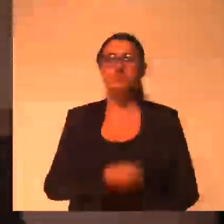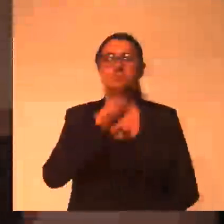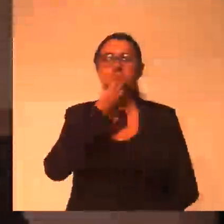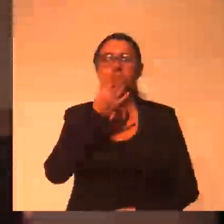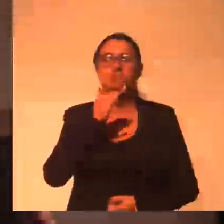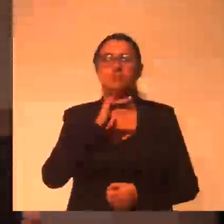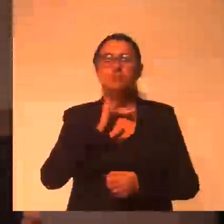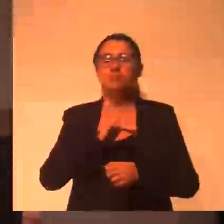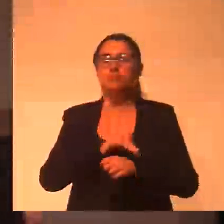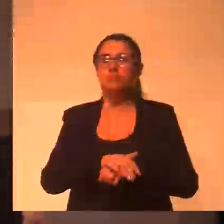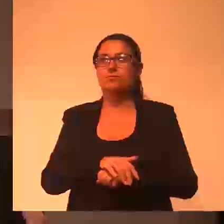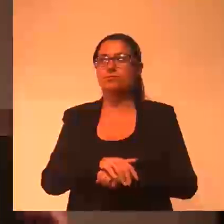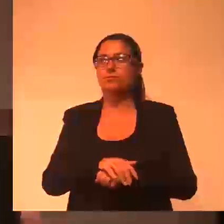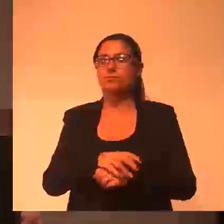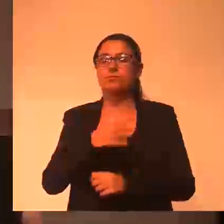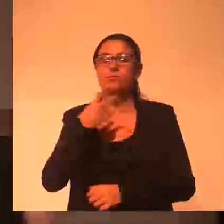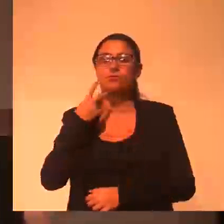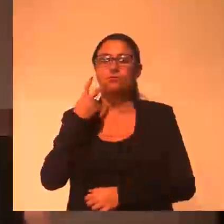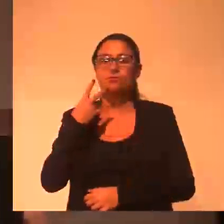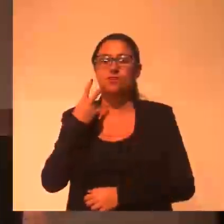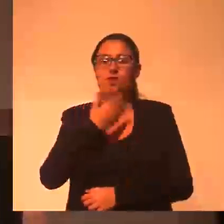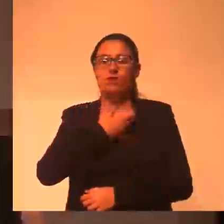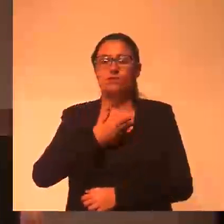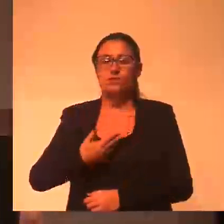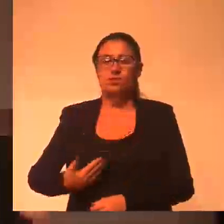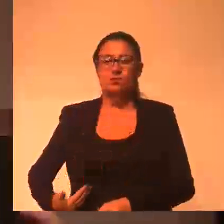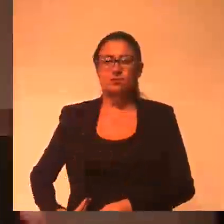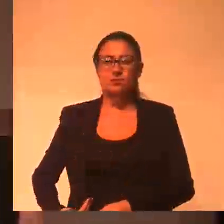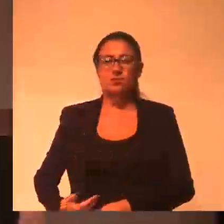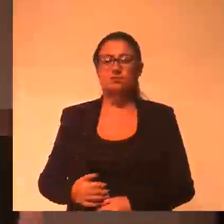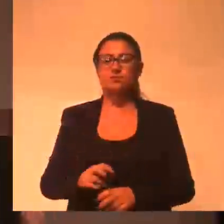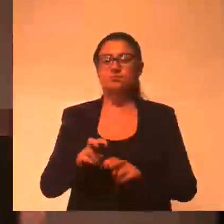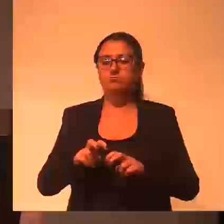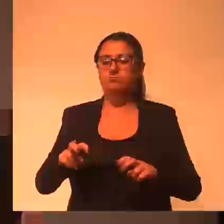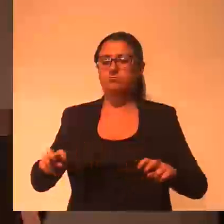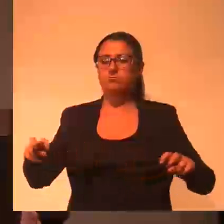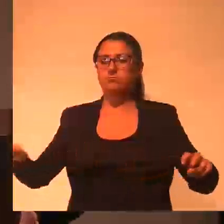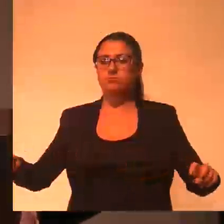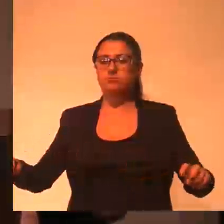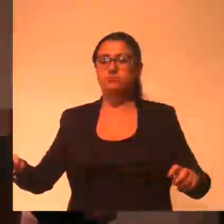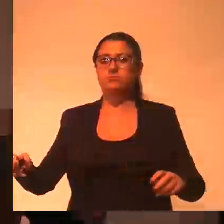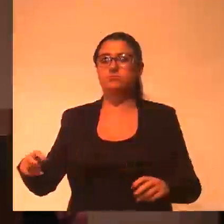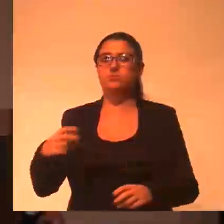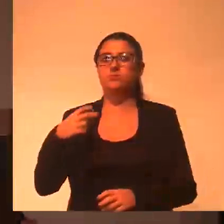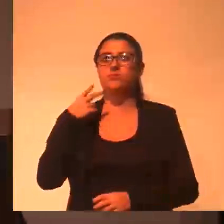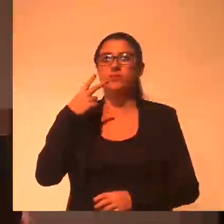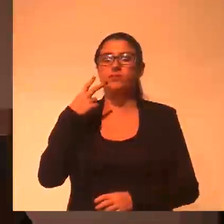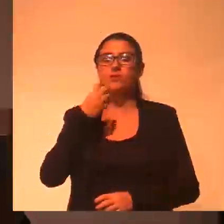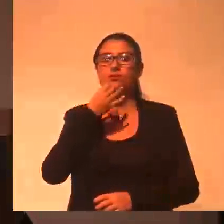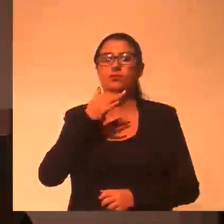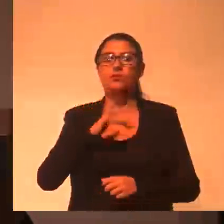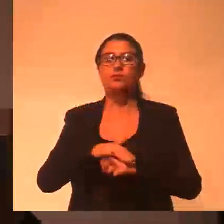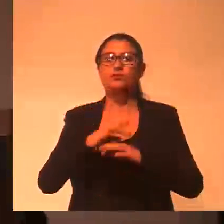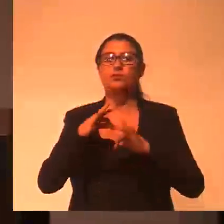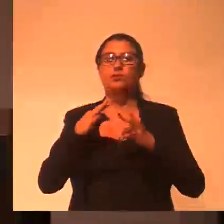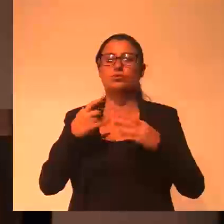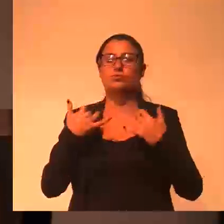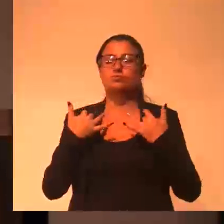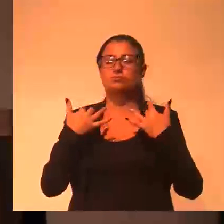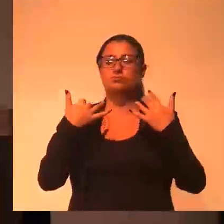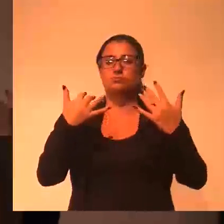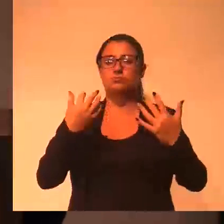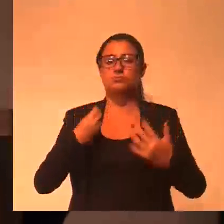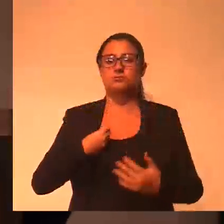Boa noite, vereadora Ana Genesini, nossa presidente da mesa, senhores pares, vereadora Flávia, público presente.